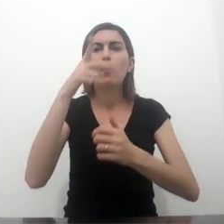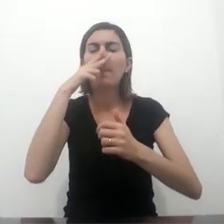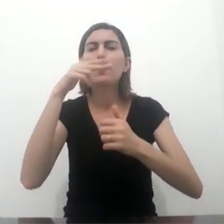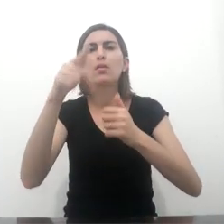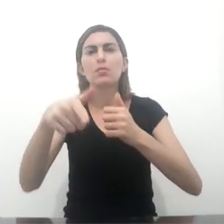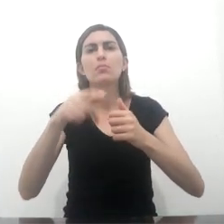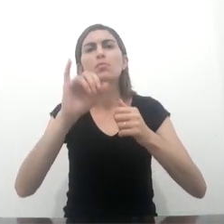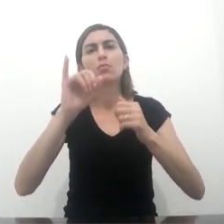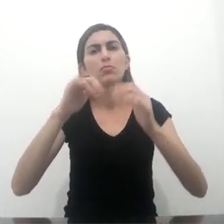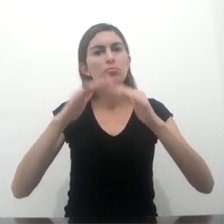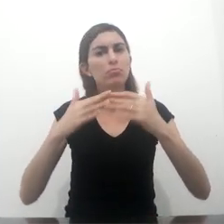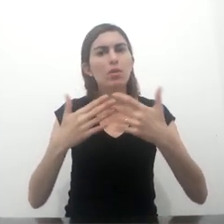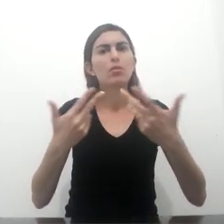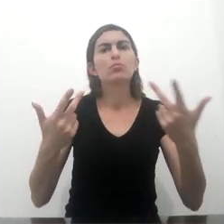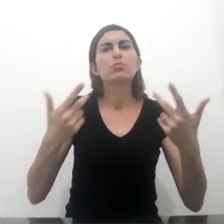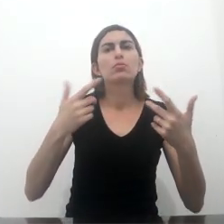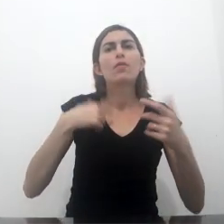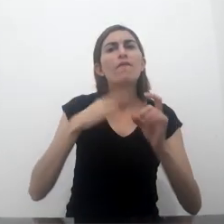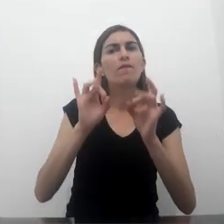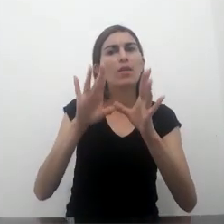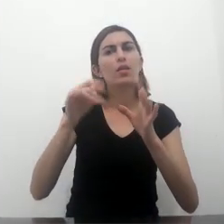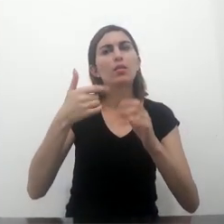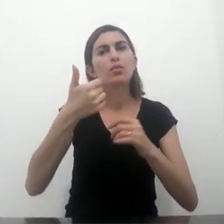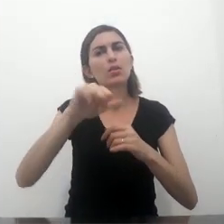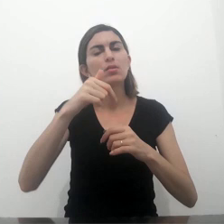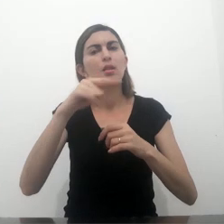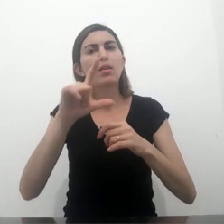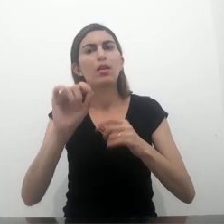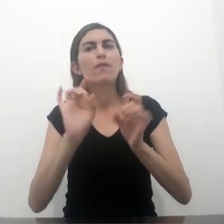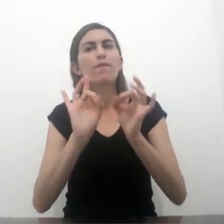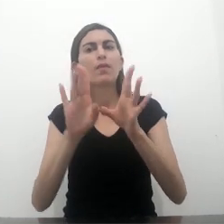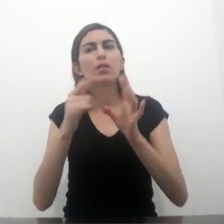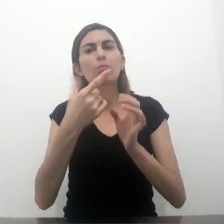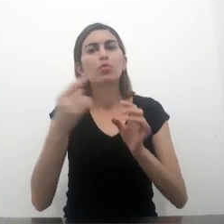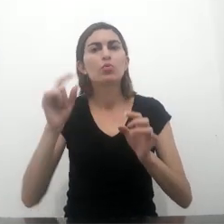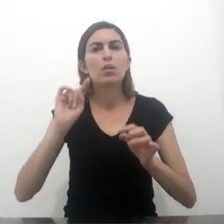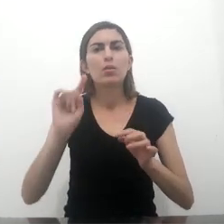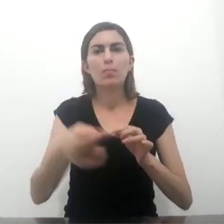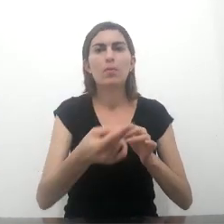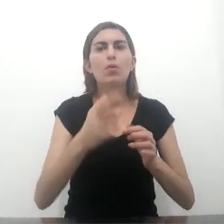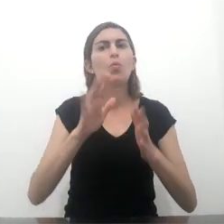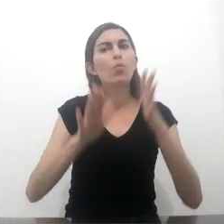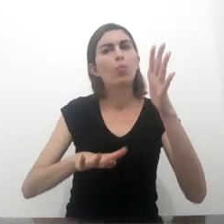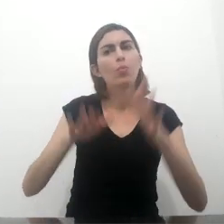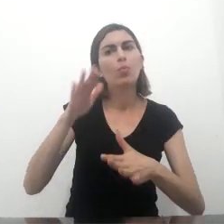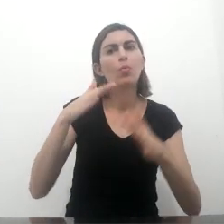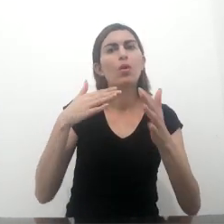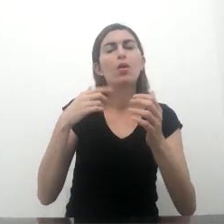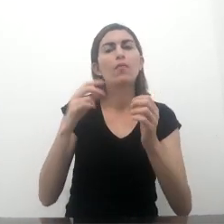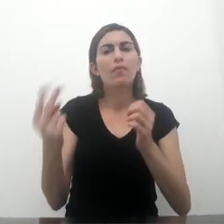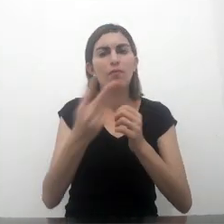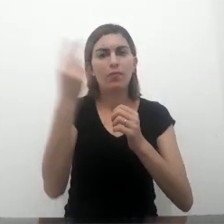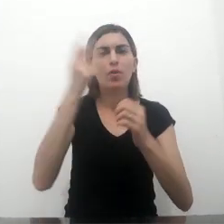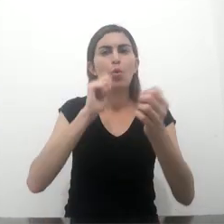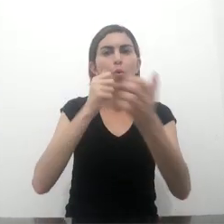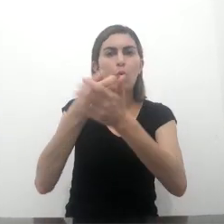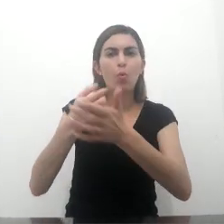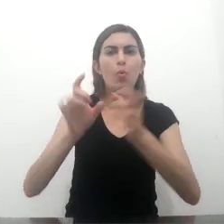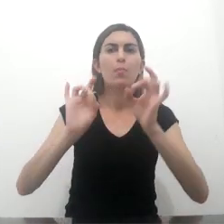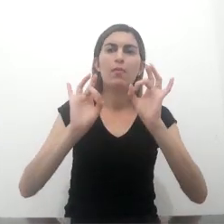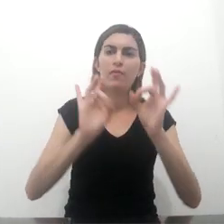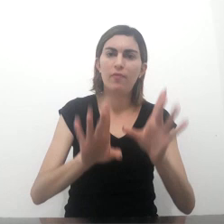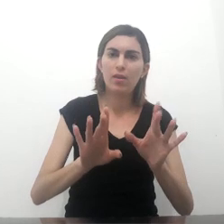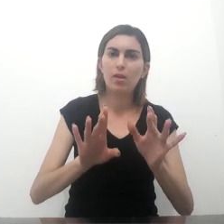o mesmo imóvel por 170 e o revendeu por 200 mil. Considerando-se apenas os valores de compra